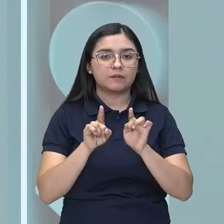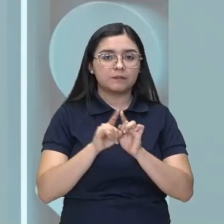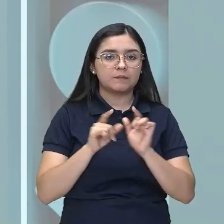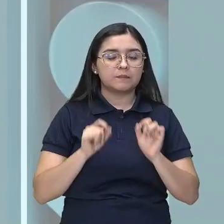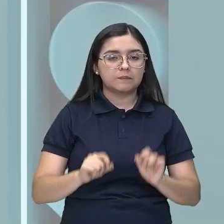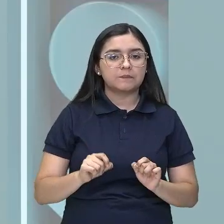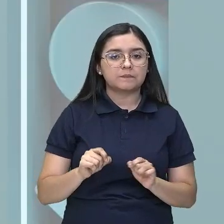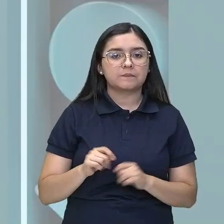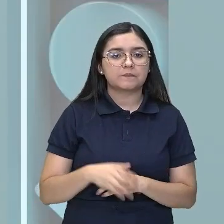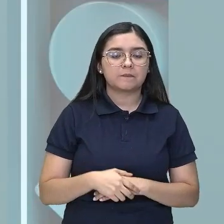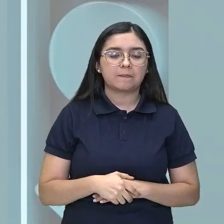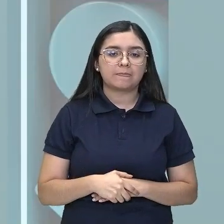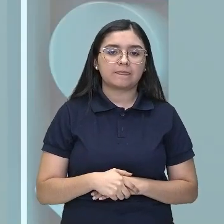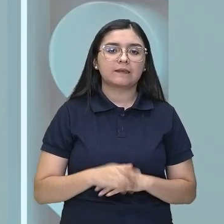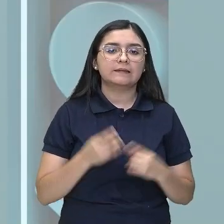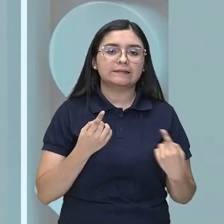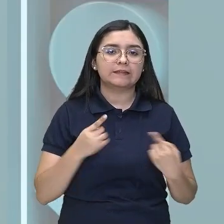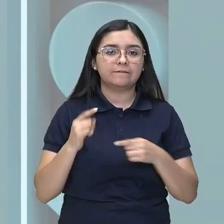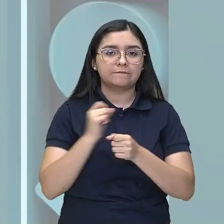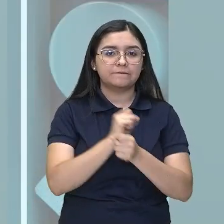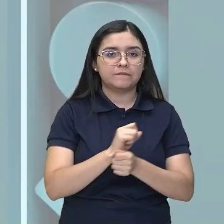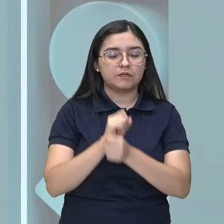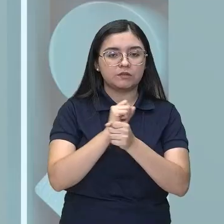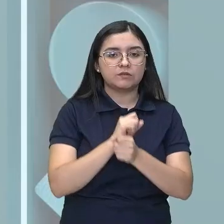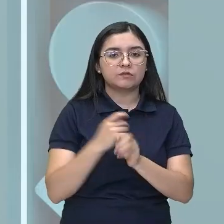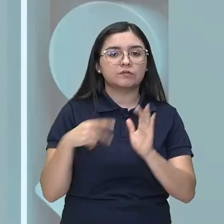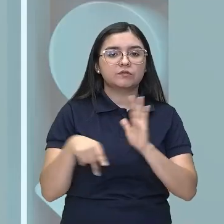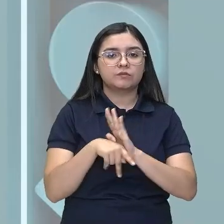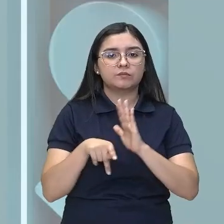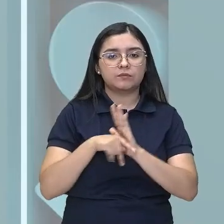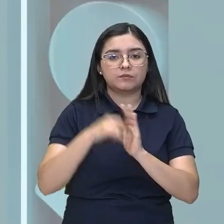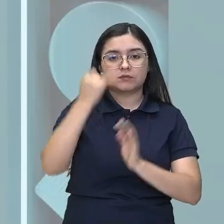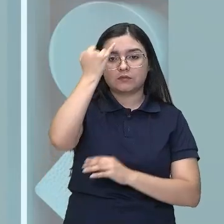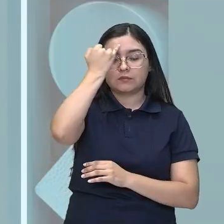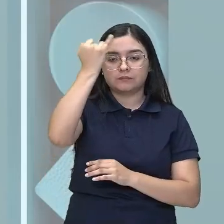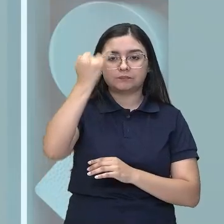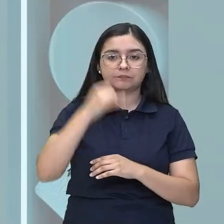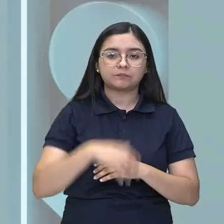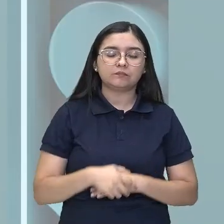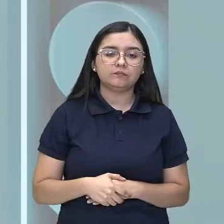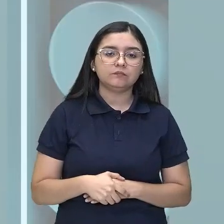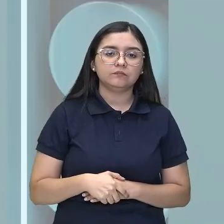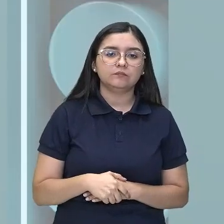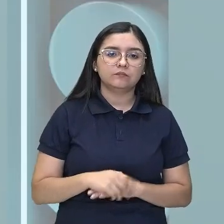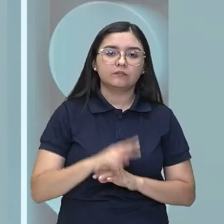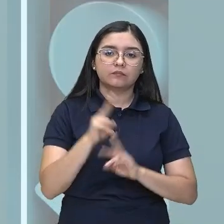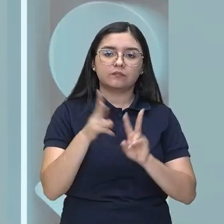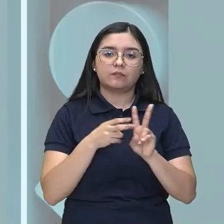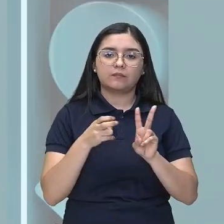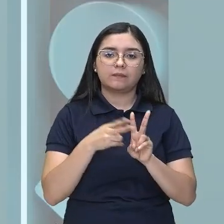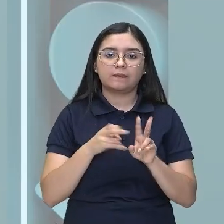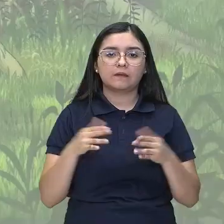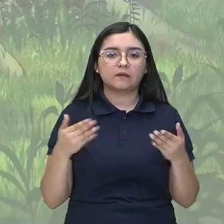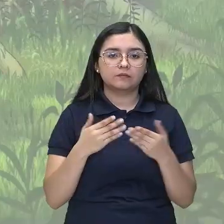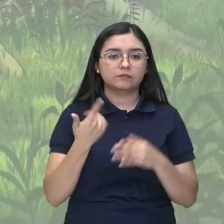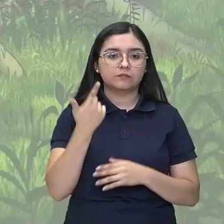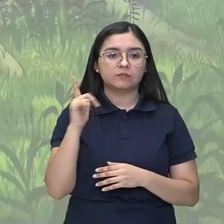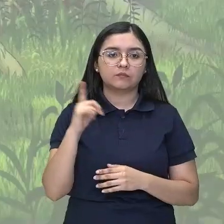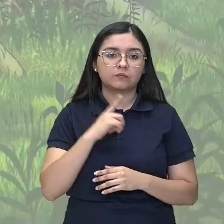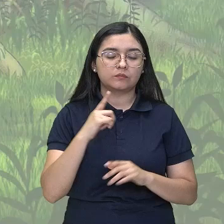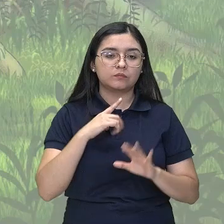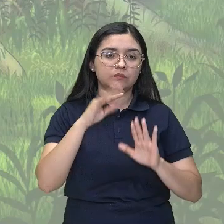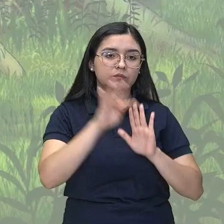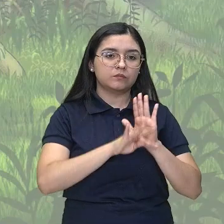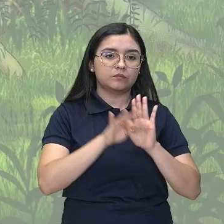selvageria que se defende e defende os seus ideais. E falando um pouquinho sobre essa figura do indígena idealizado, a gente tem outro trecho